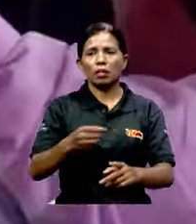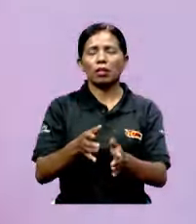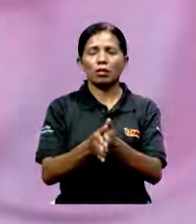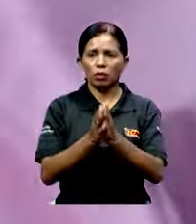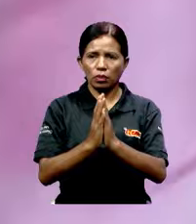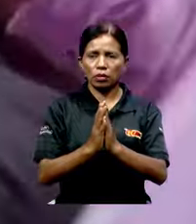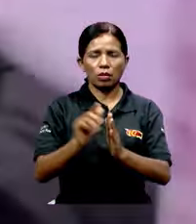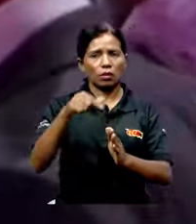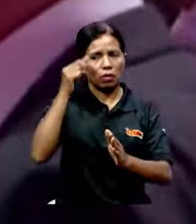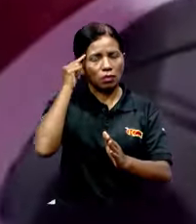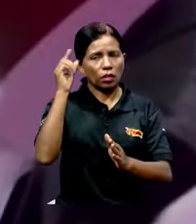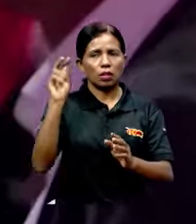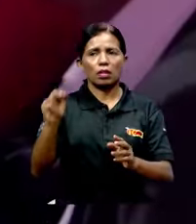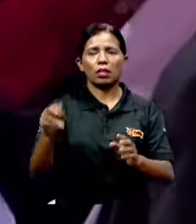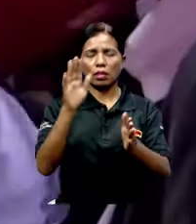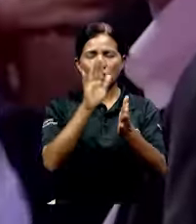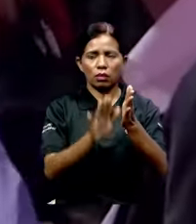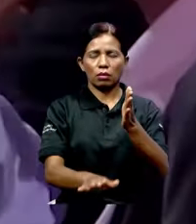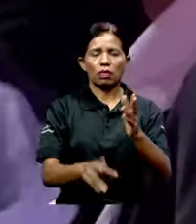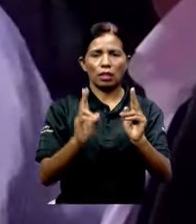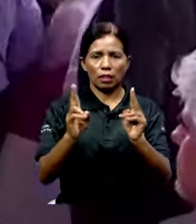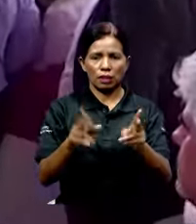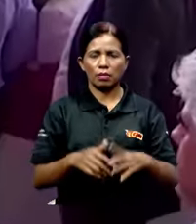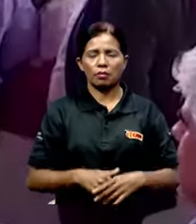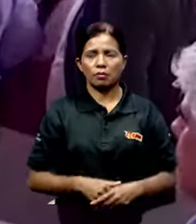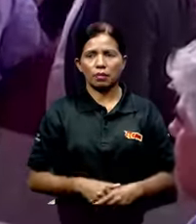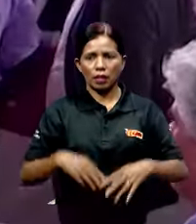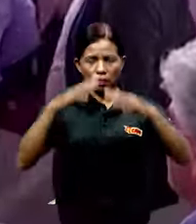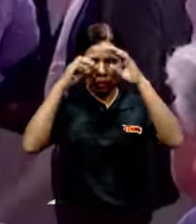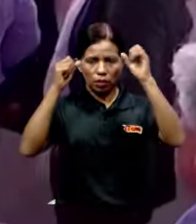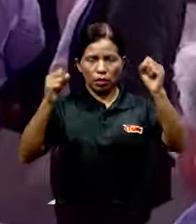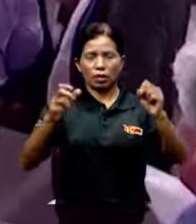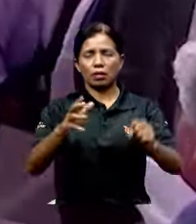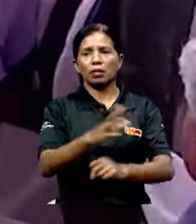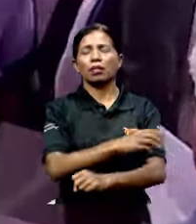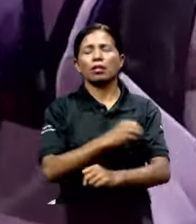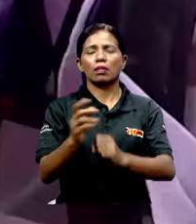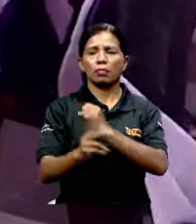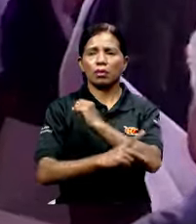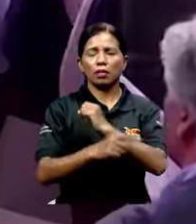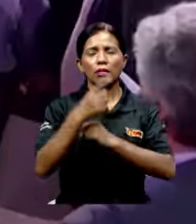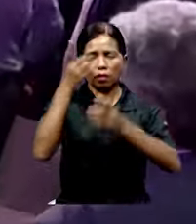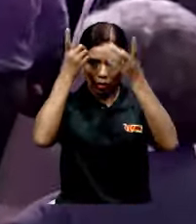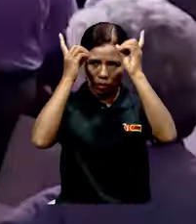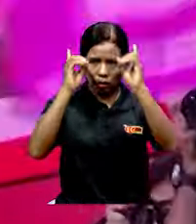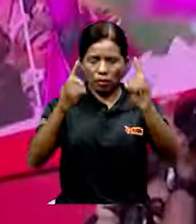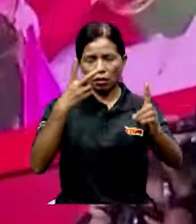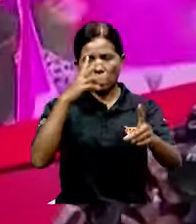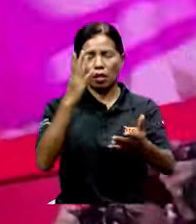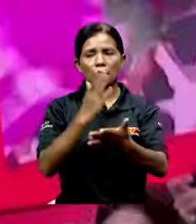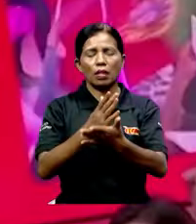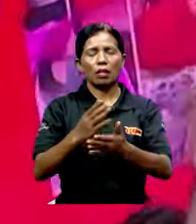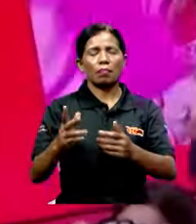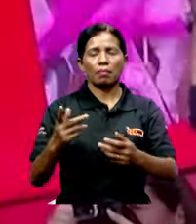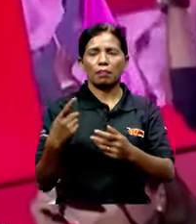zizicata, governo refere, tem que tun imediata. Presidente de Portugal, Marcelo Rebelo de Sousa, mos decide ato dissolve parlamento, não